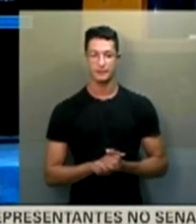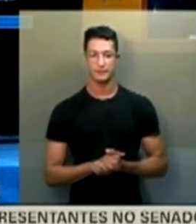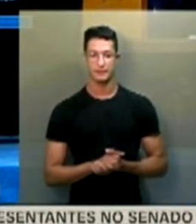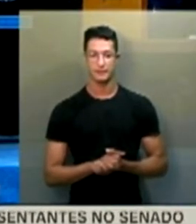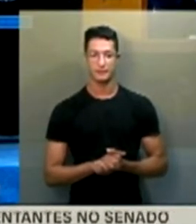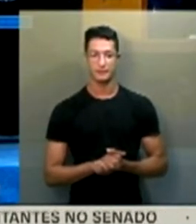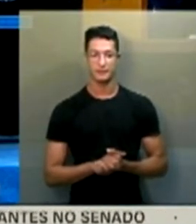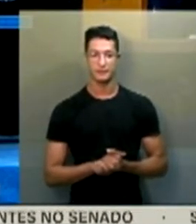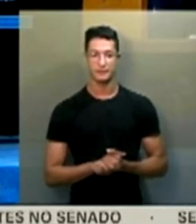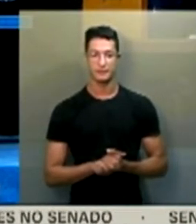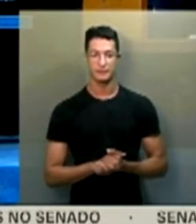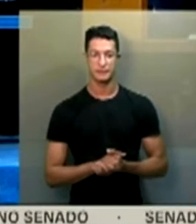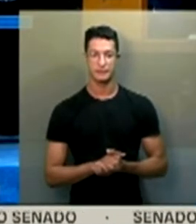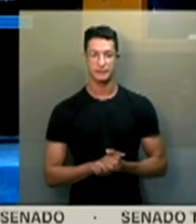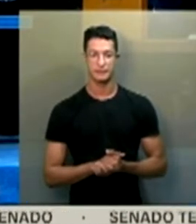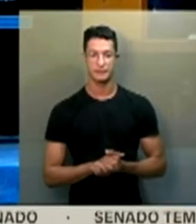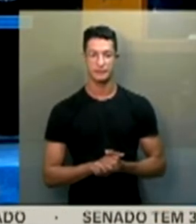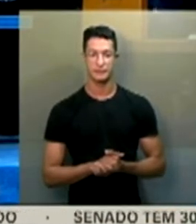afastado do cargo.